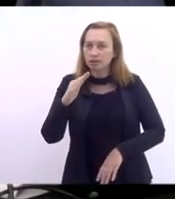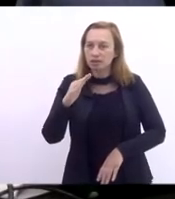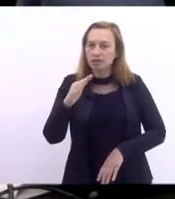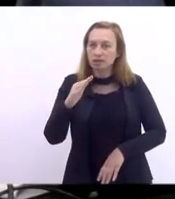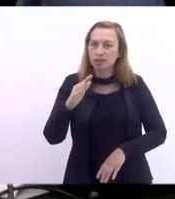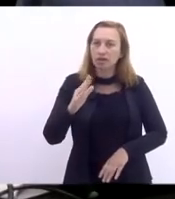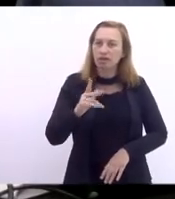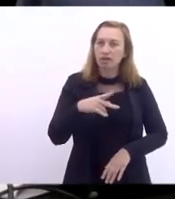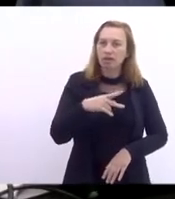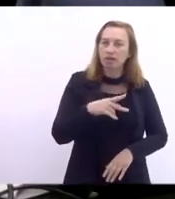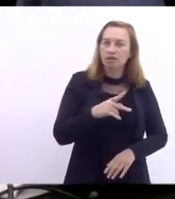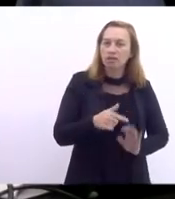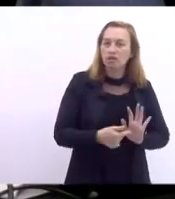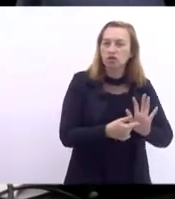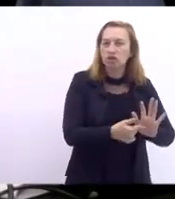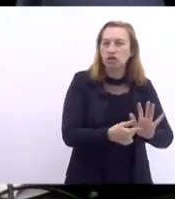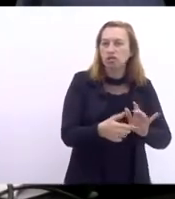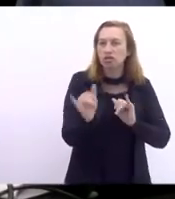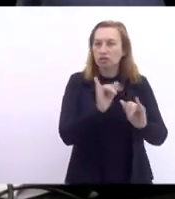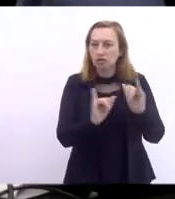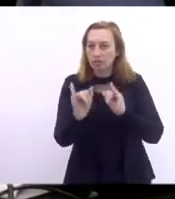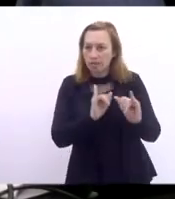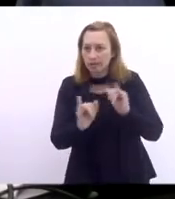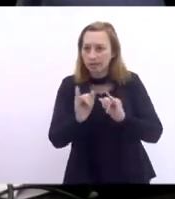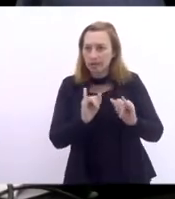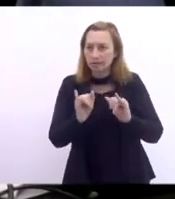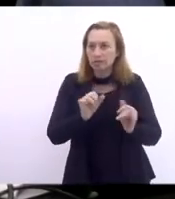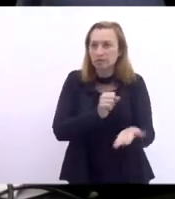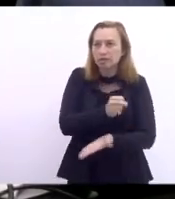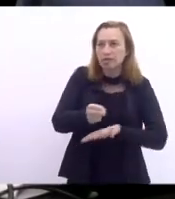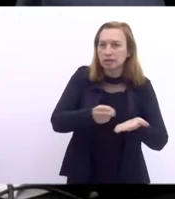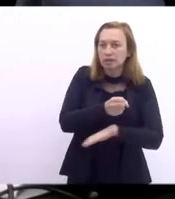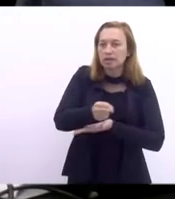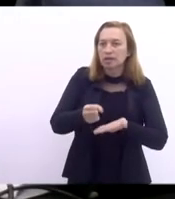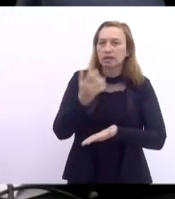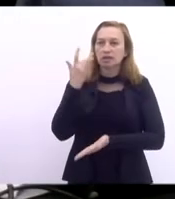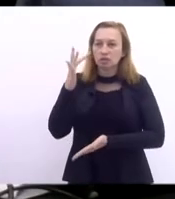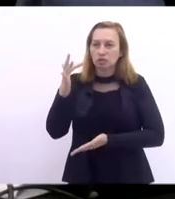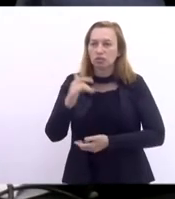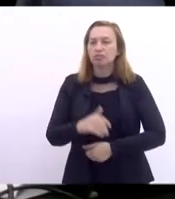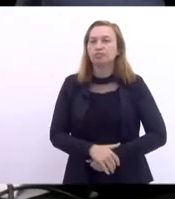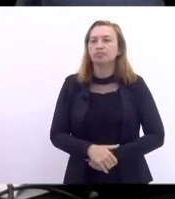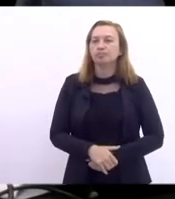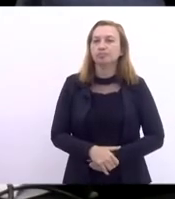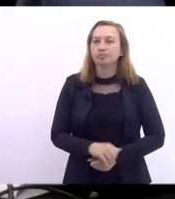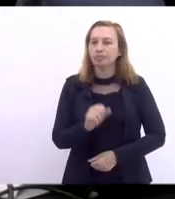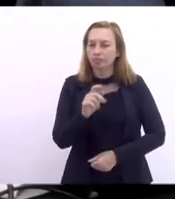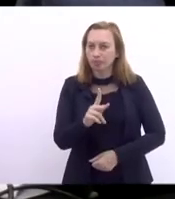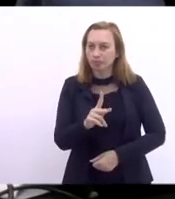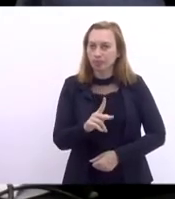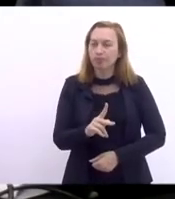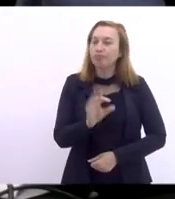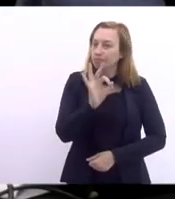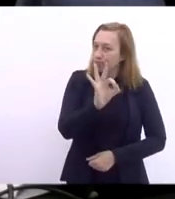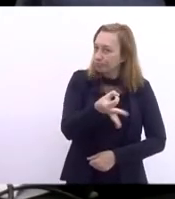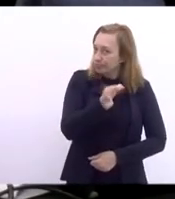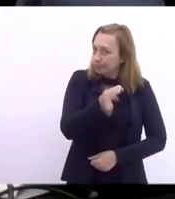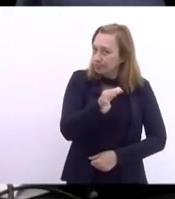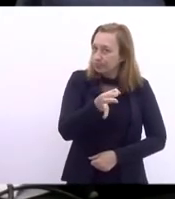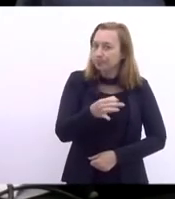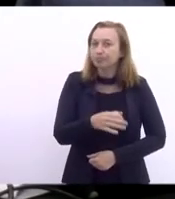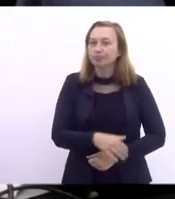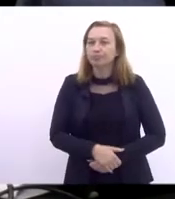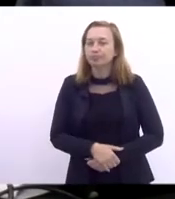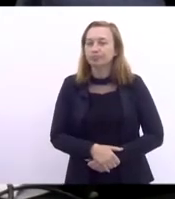contabilizado em relação àqueles informaram e basicamente é tesouro Tá mas que provavelmente